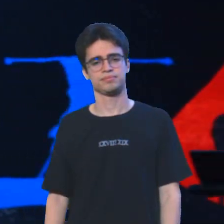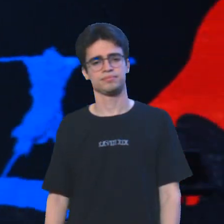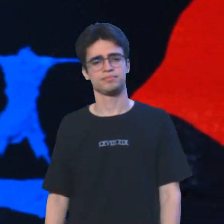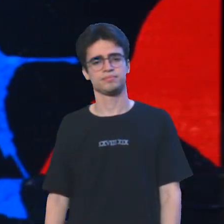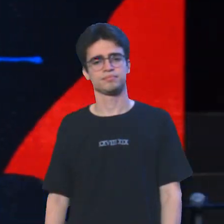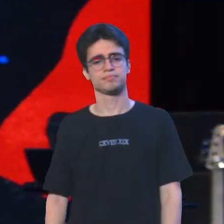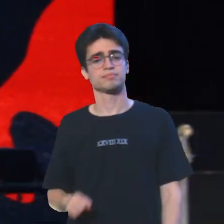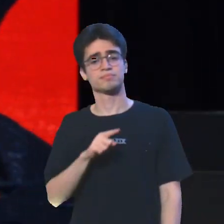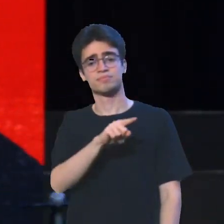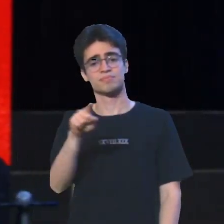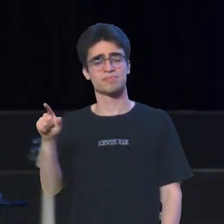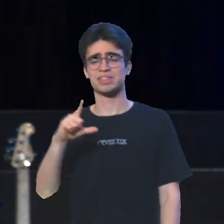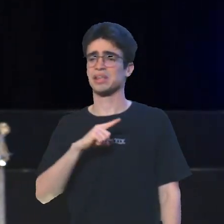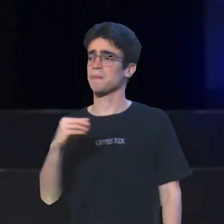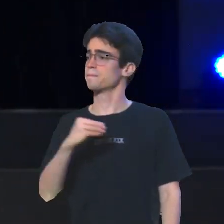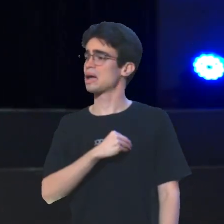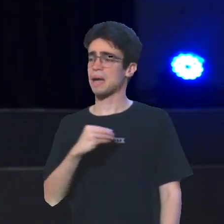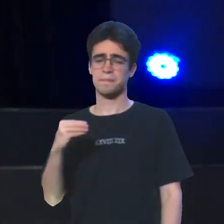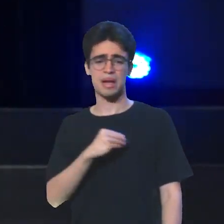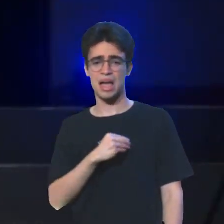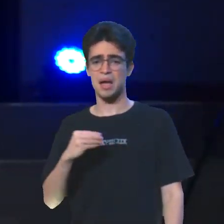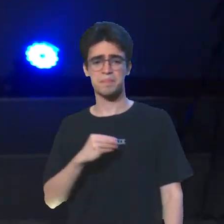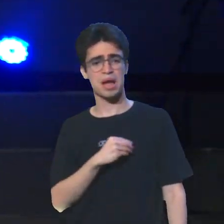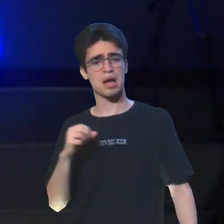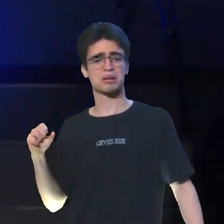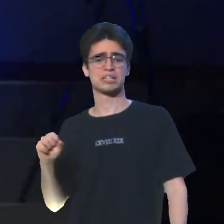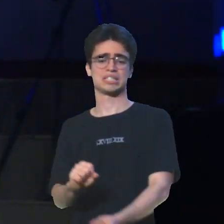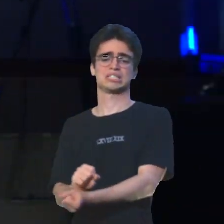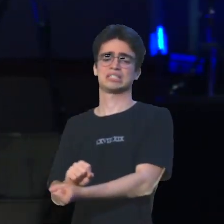Tão presos no pecado,